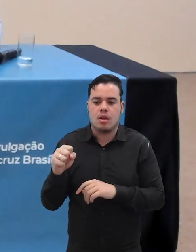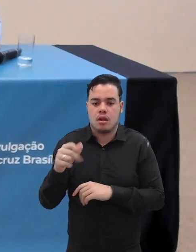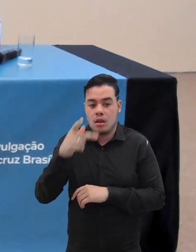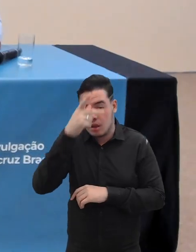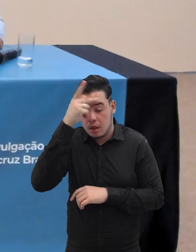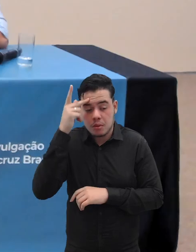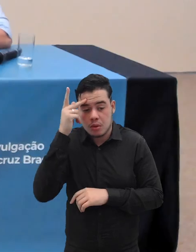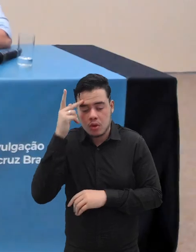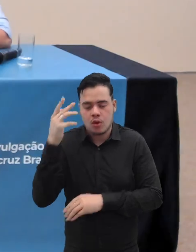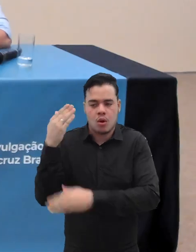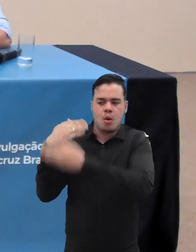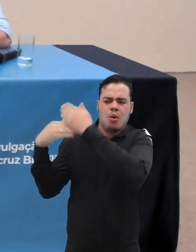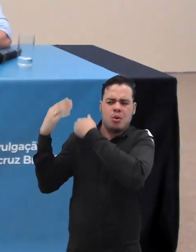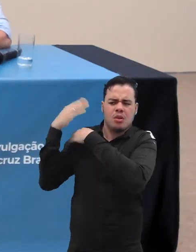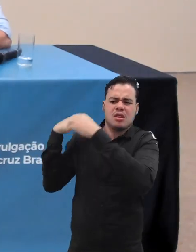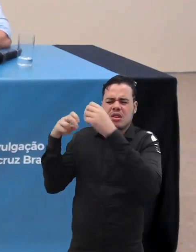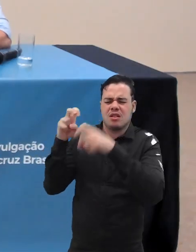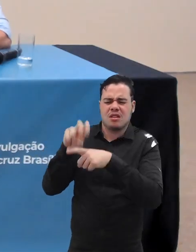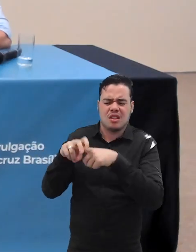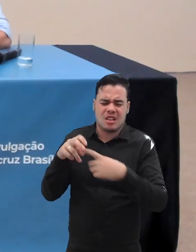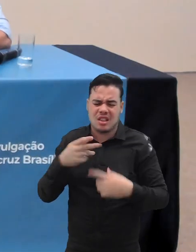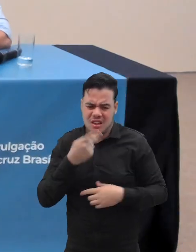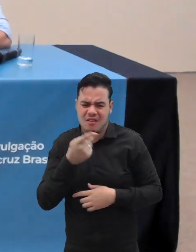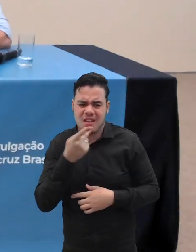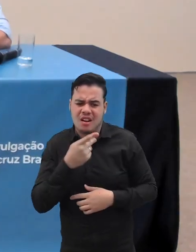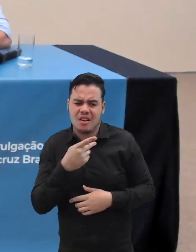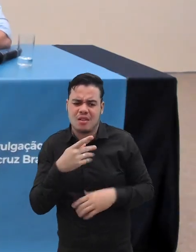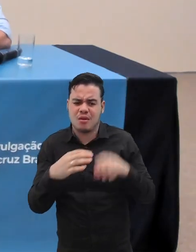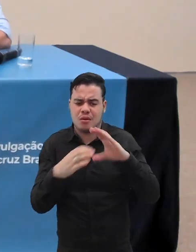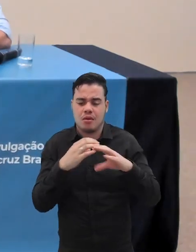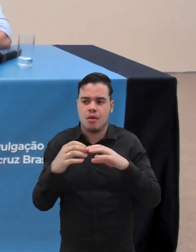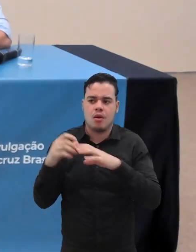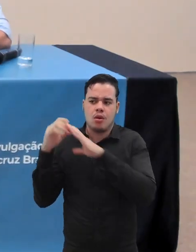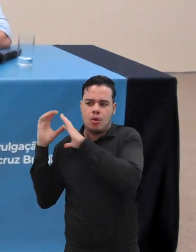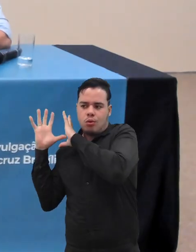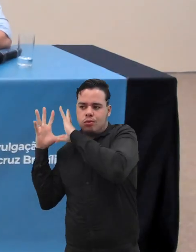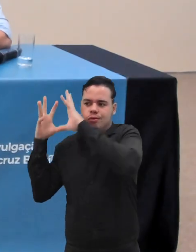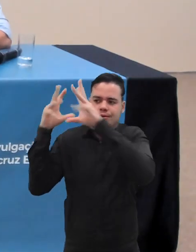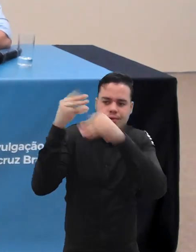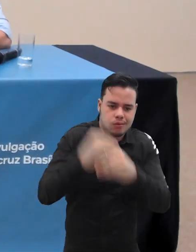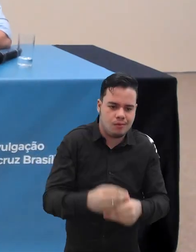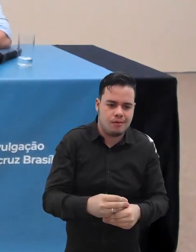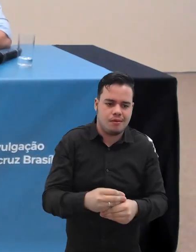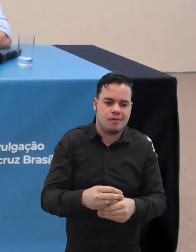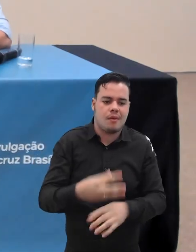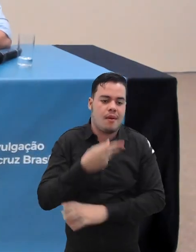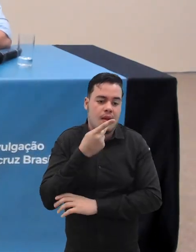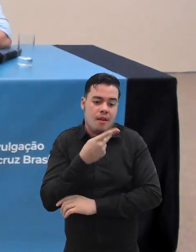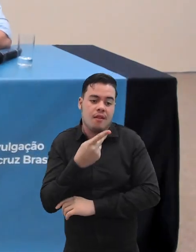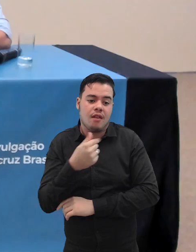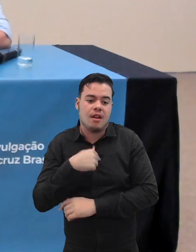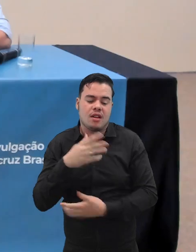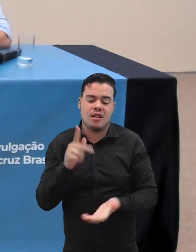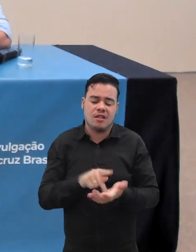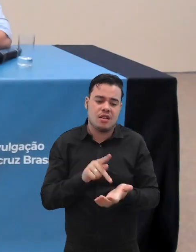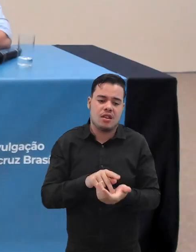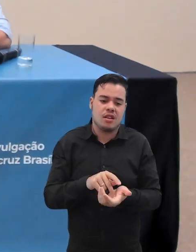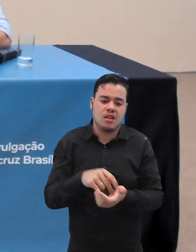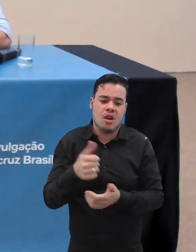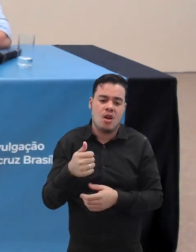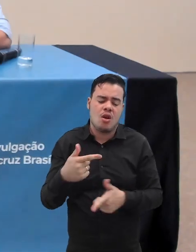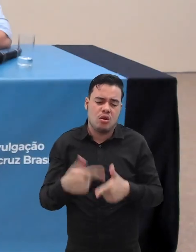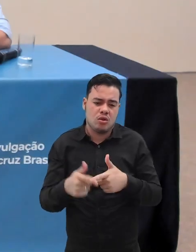mesa anterior, e com o papel que me trouxe aqui, né? E dizer que na verdade, um dos